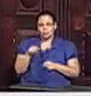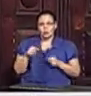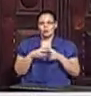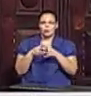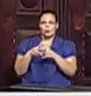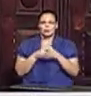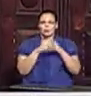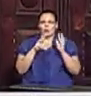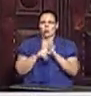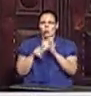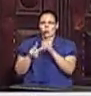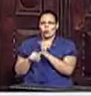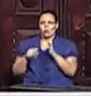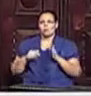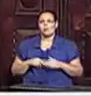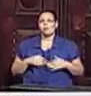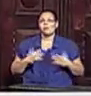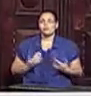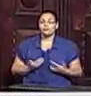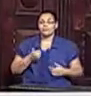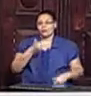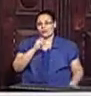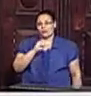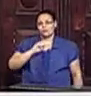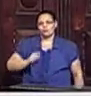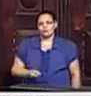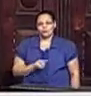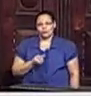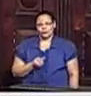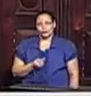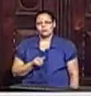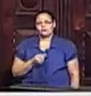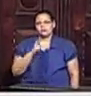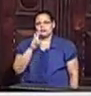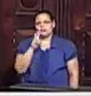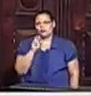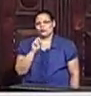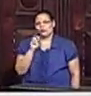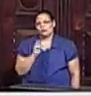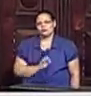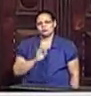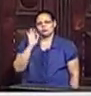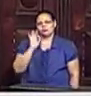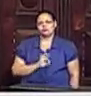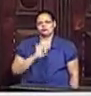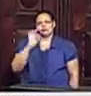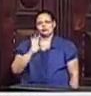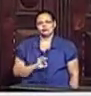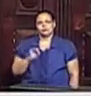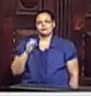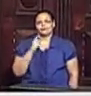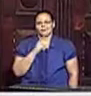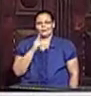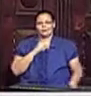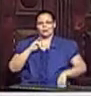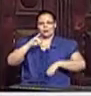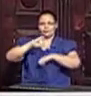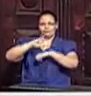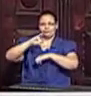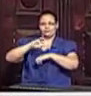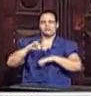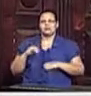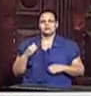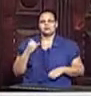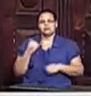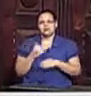no ano passado. Desses 10 mil sinistros, 50% está na capital, na cidade